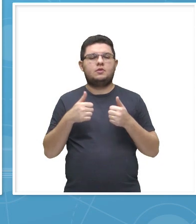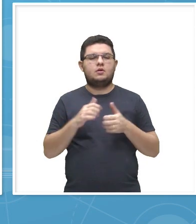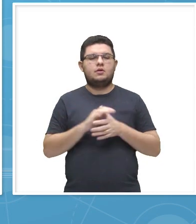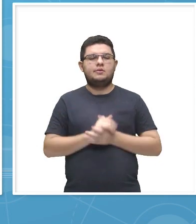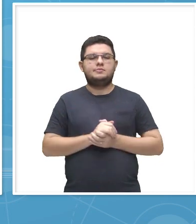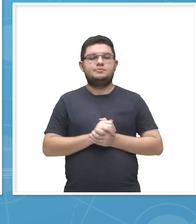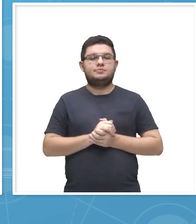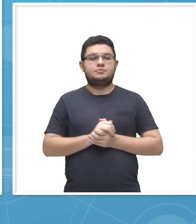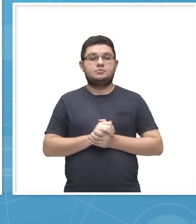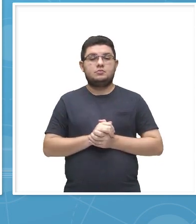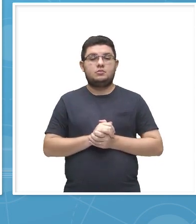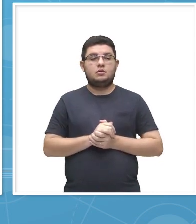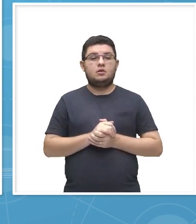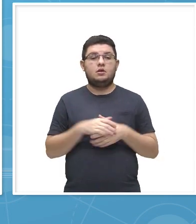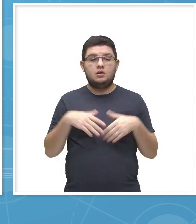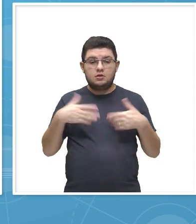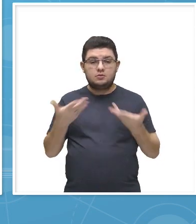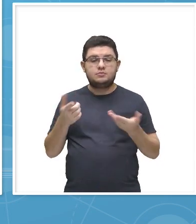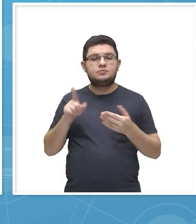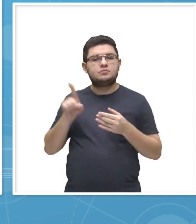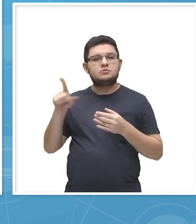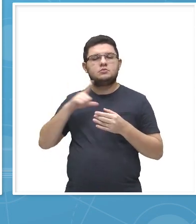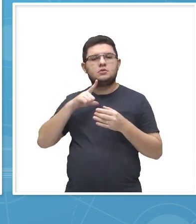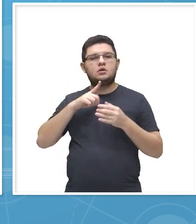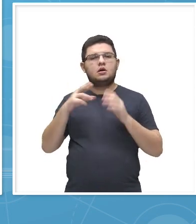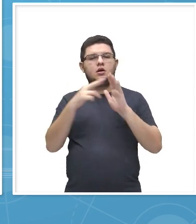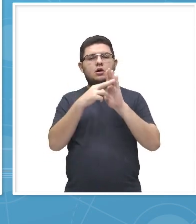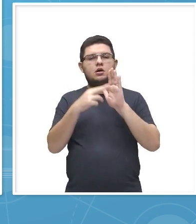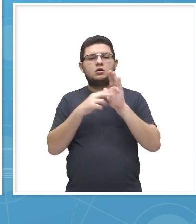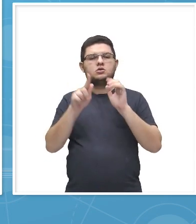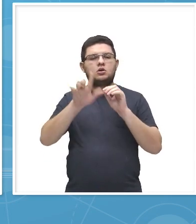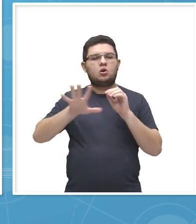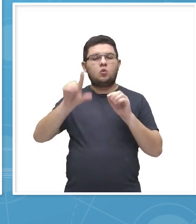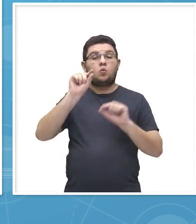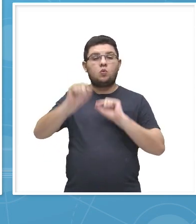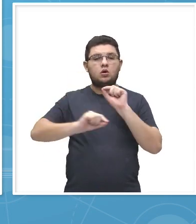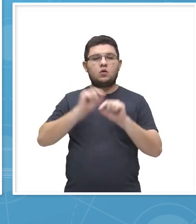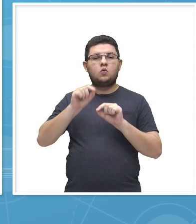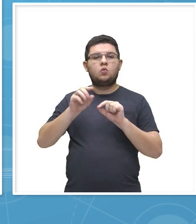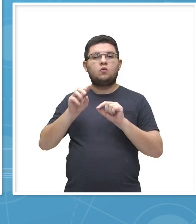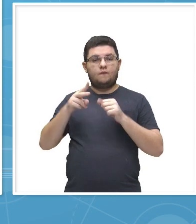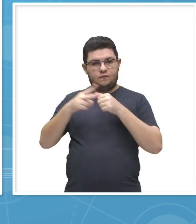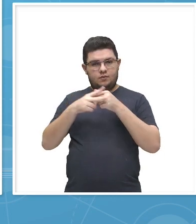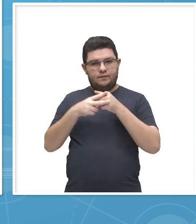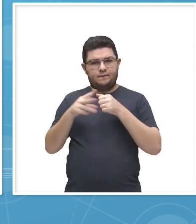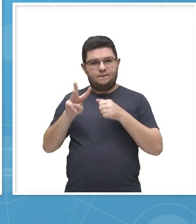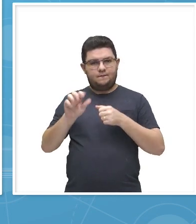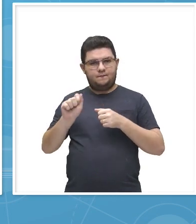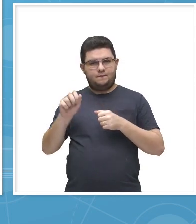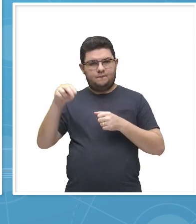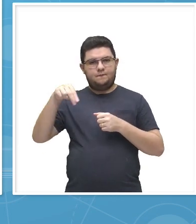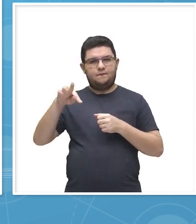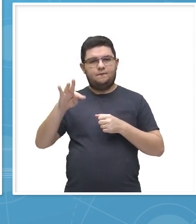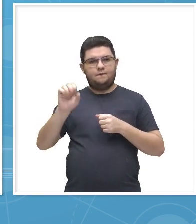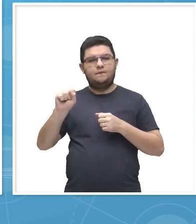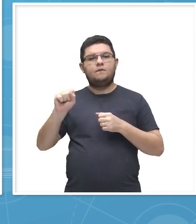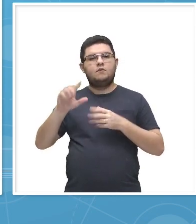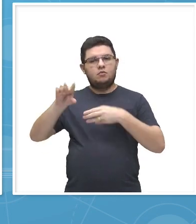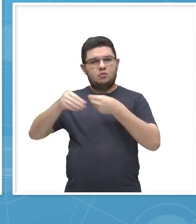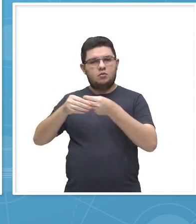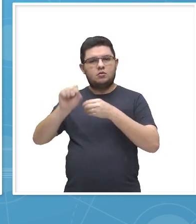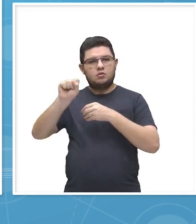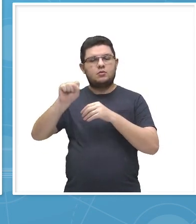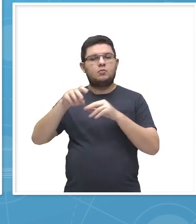questão então ele segue A Regra geral acrescenta o s lá no final do verbo quando o seu sujeito Foi a